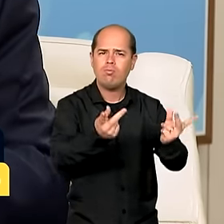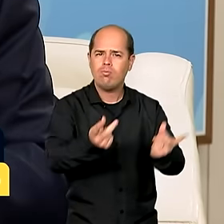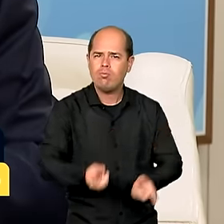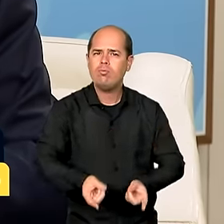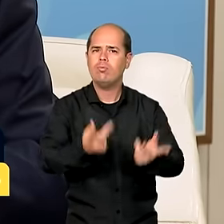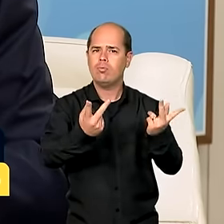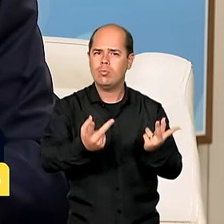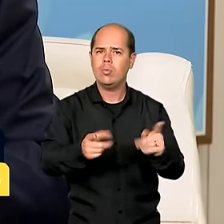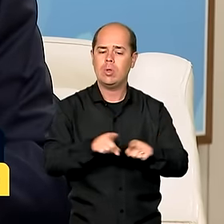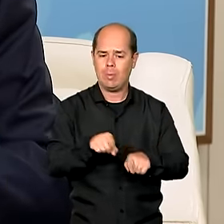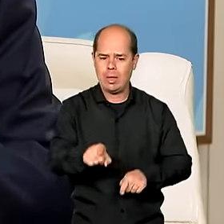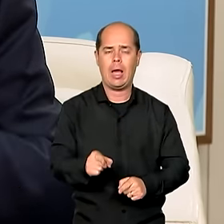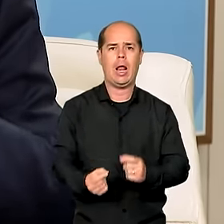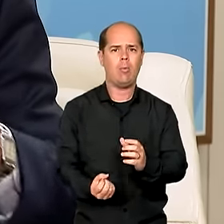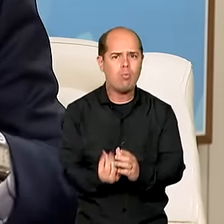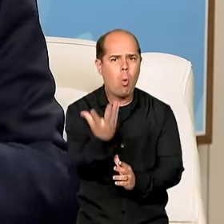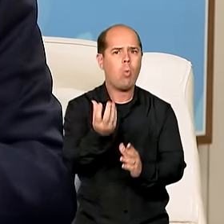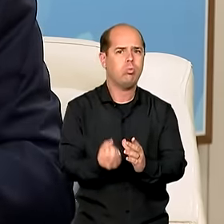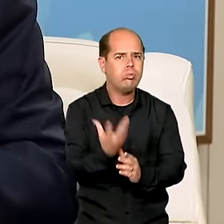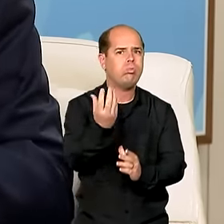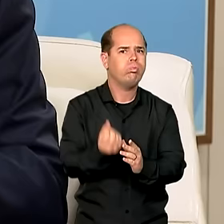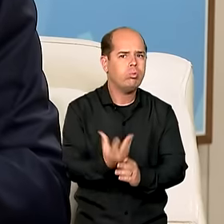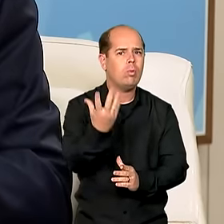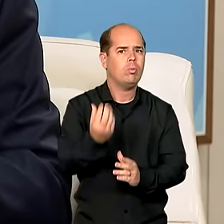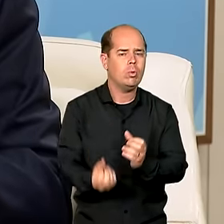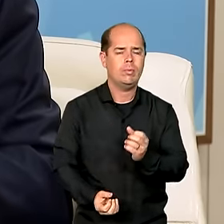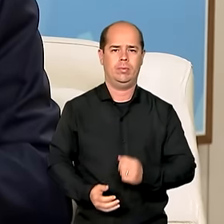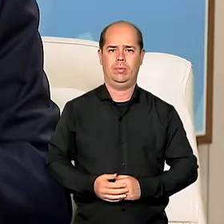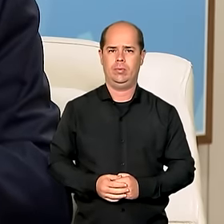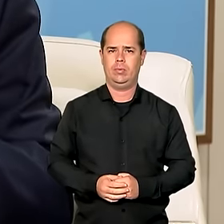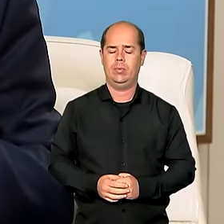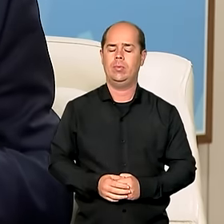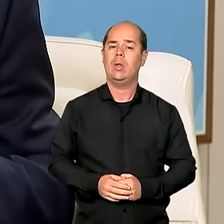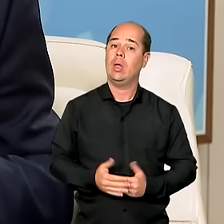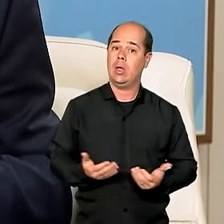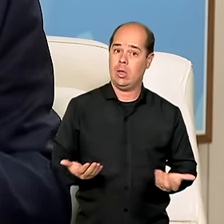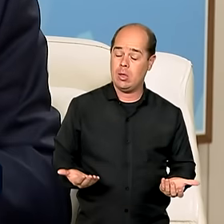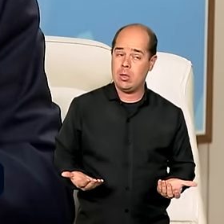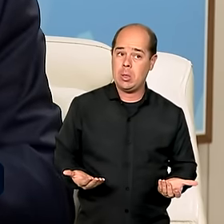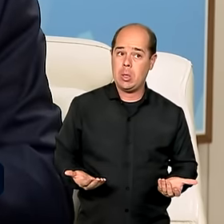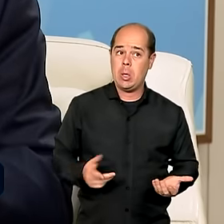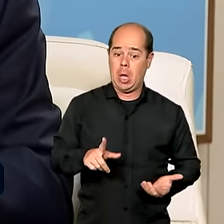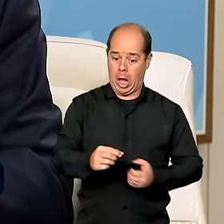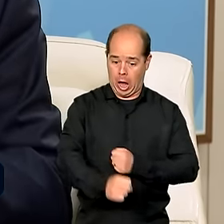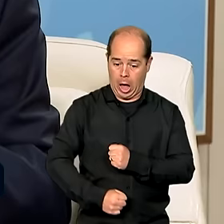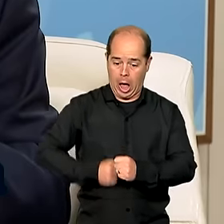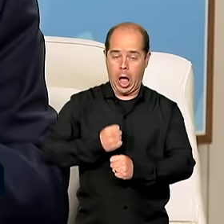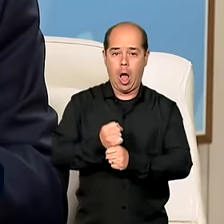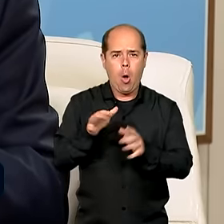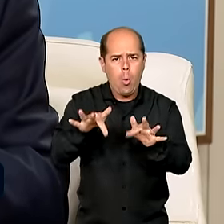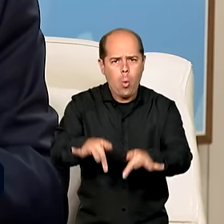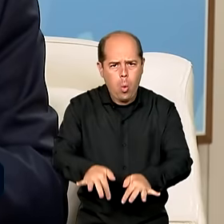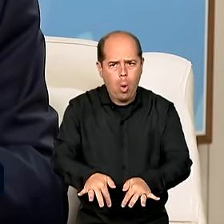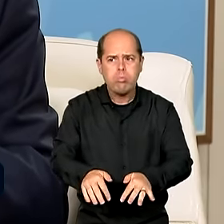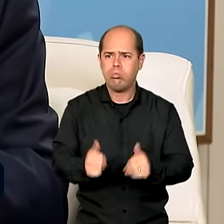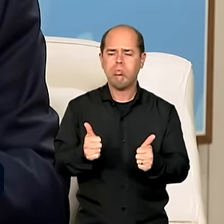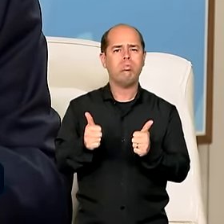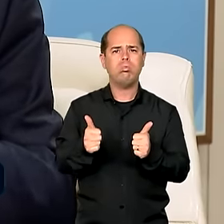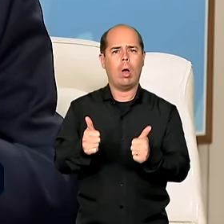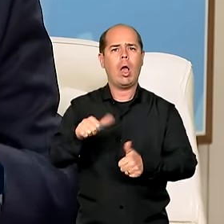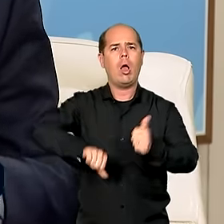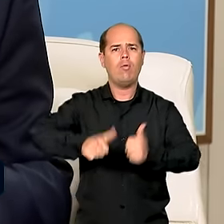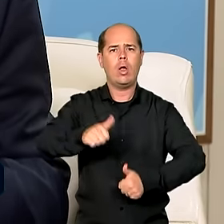indústria produtiva né com ganho de eficiência e acho que terminamos o ano bem uma indústria